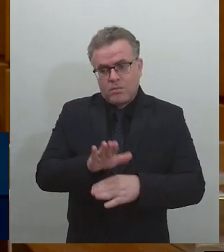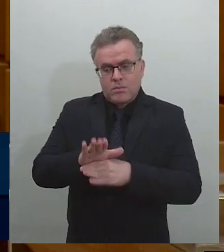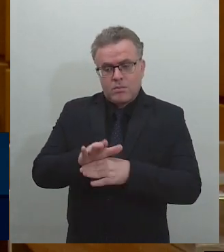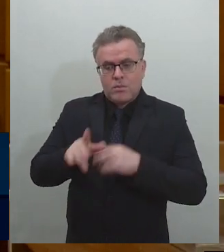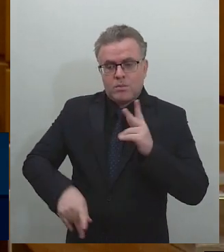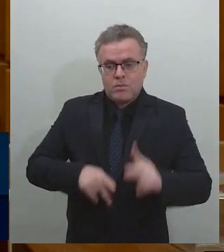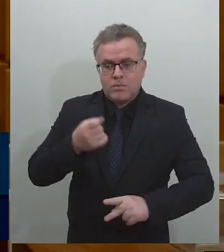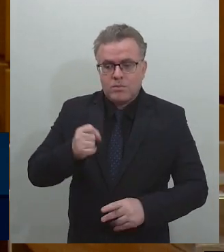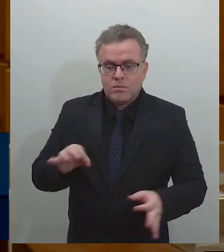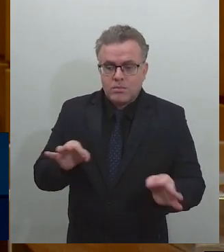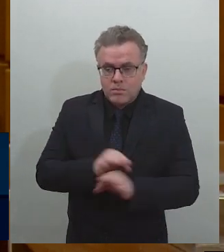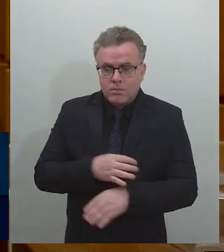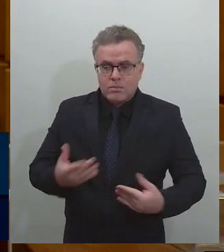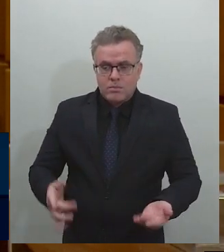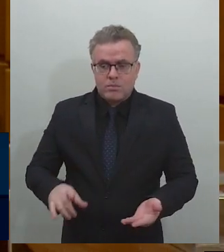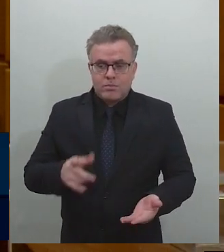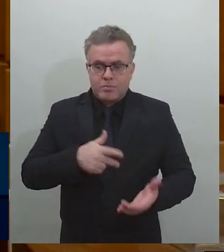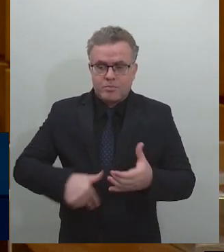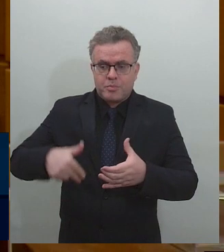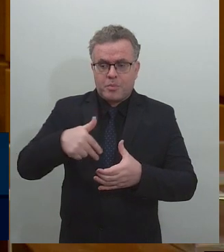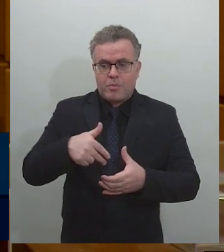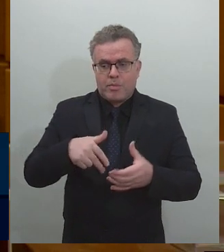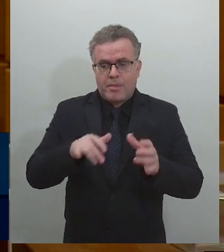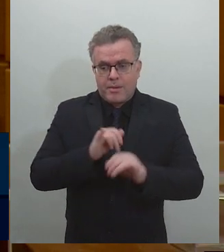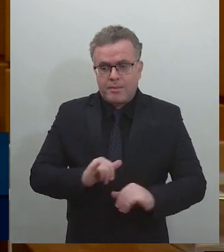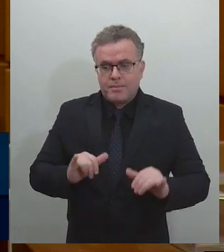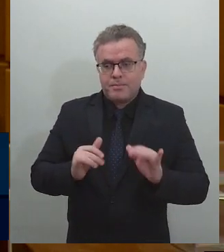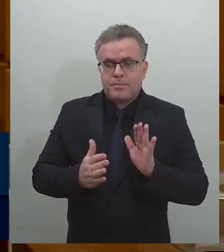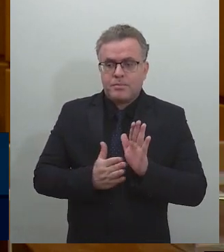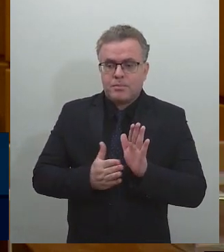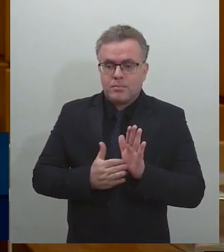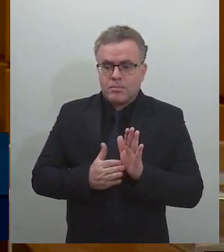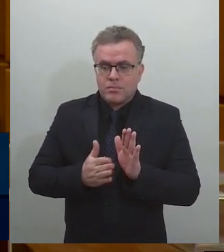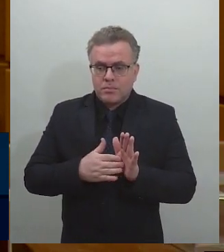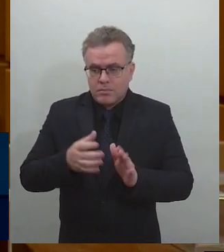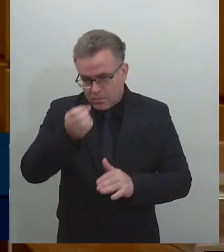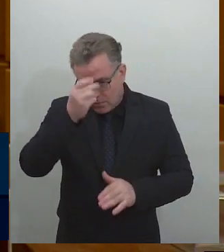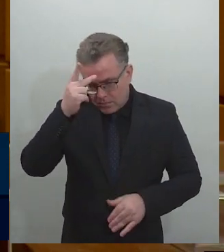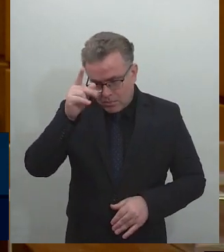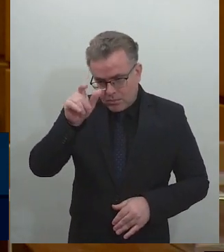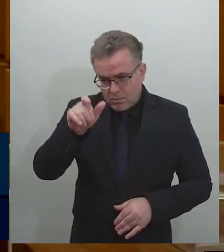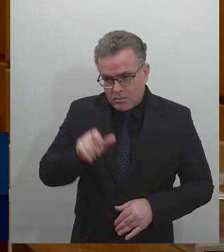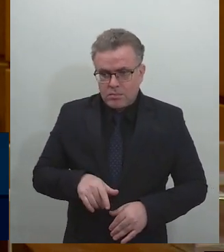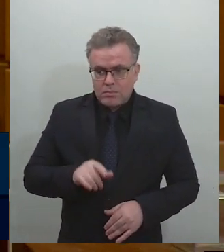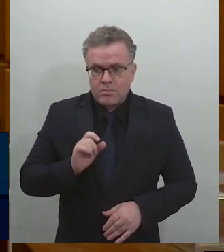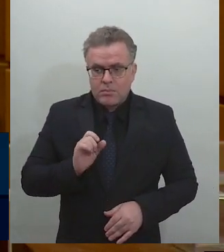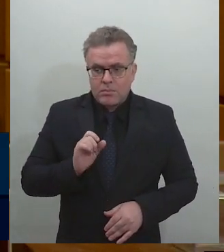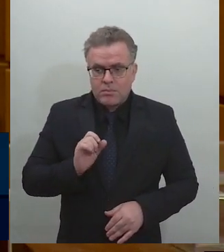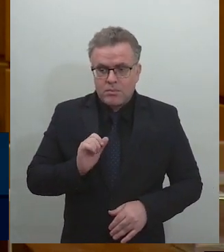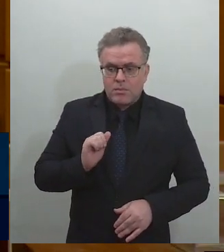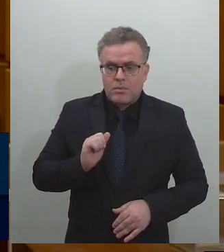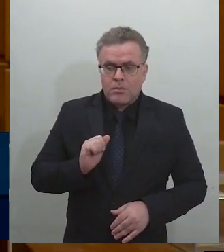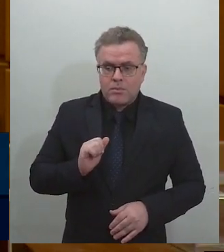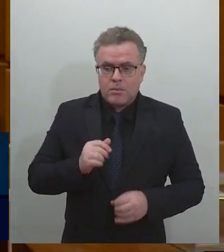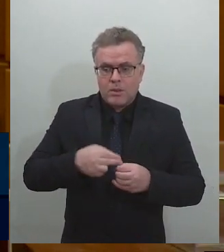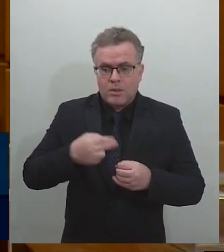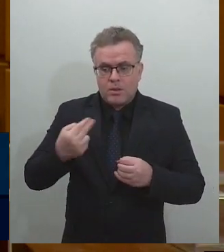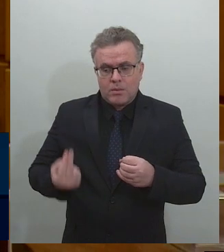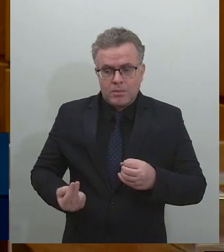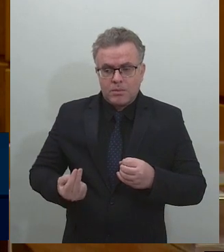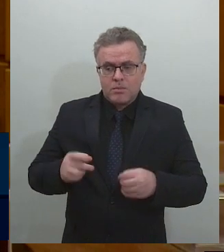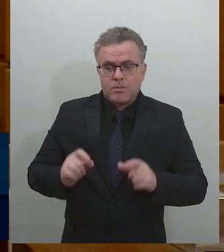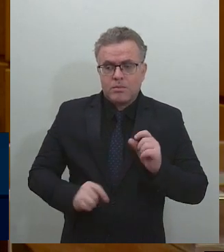também para parabenizar ao prefeito municipal de Aquidabana, doutor Mário Lucena, pela festa de Senhora Santana, a